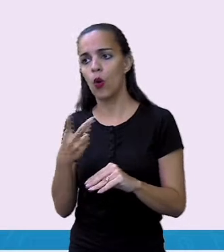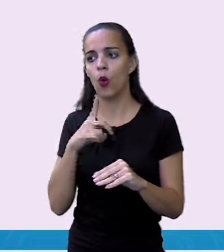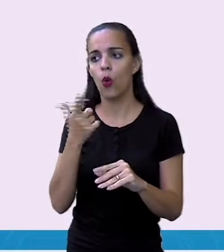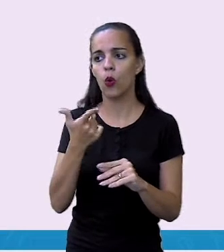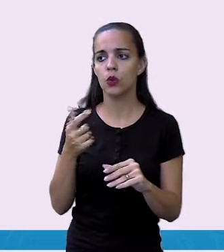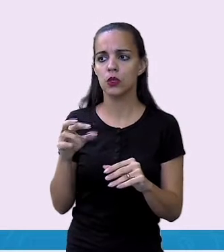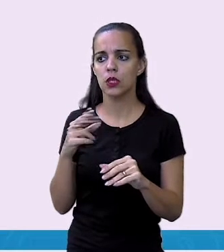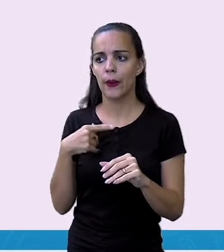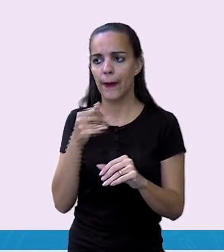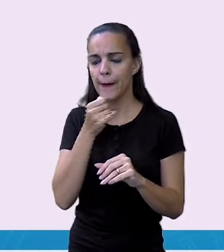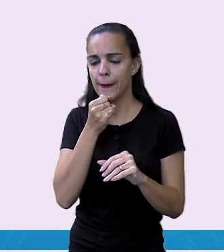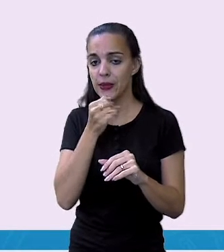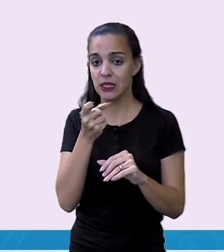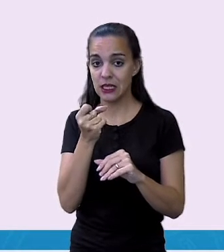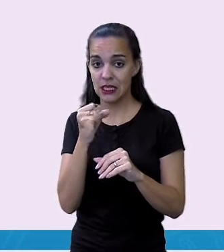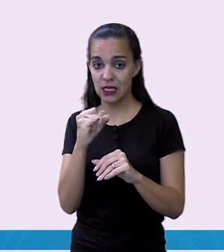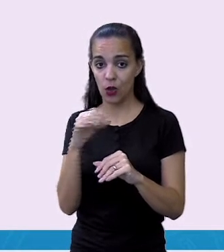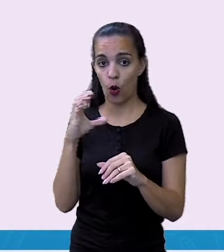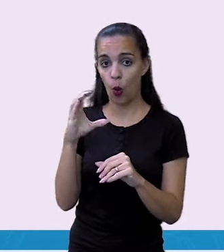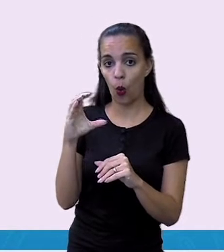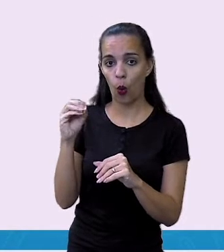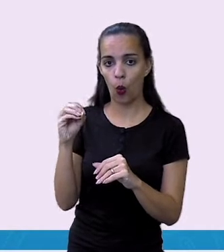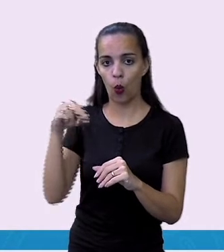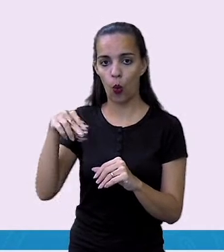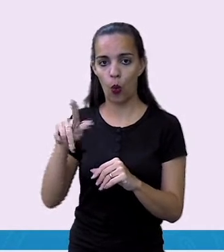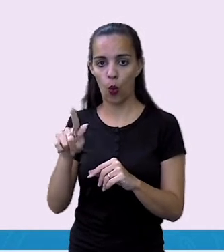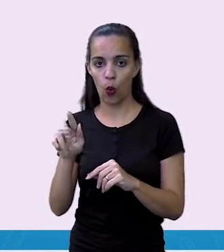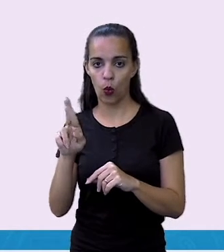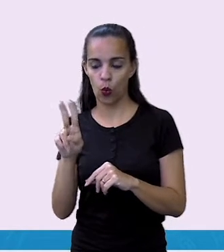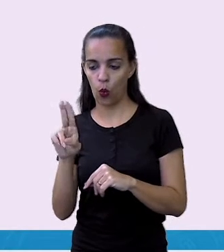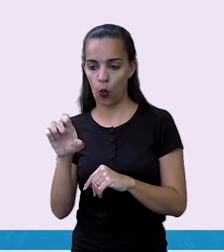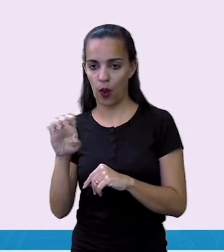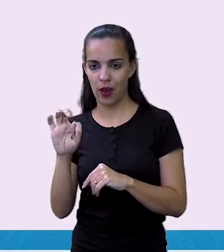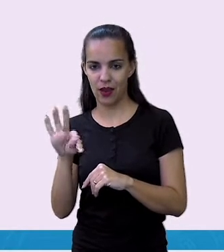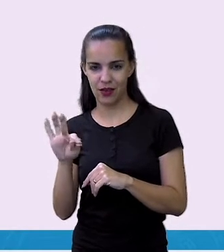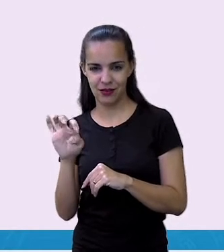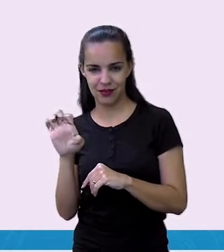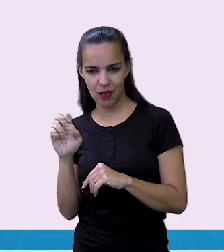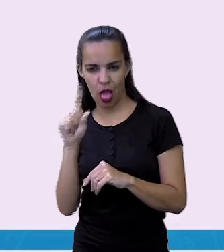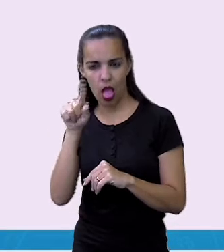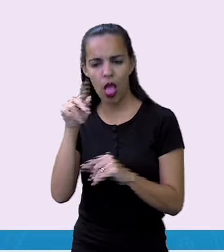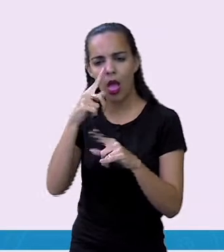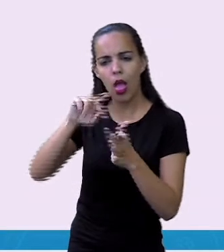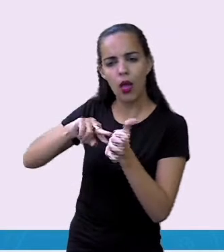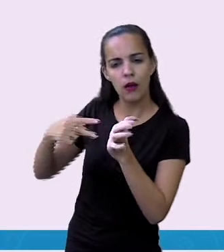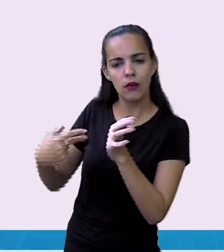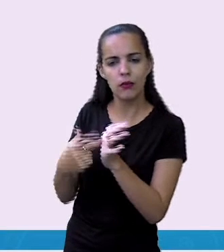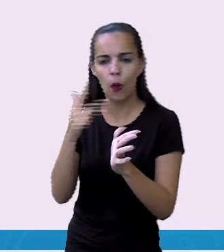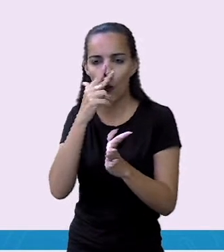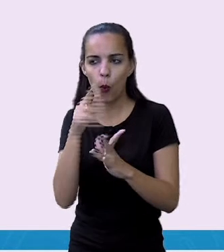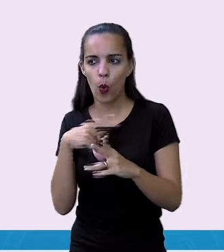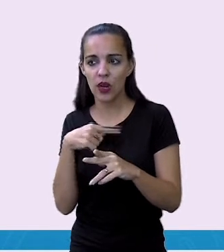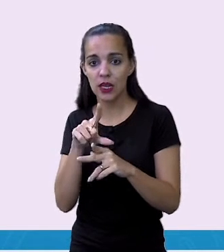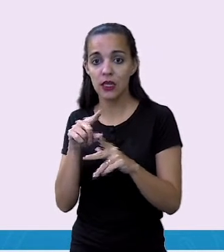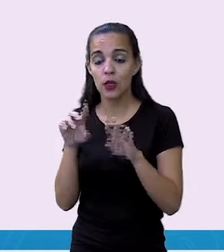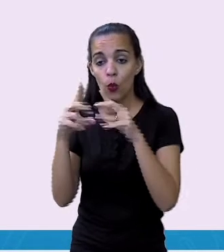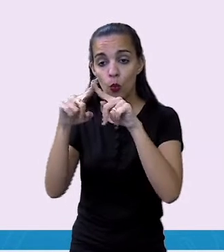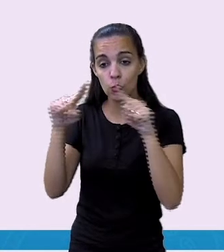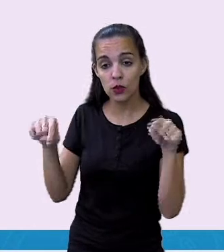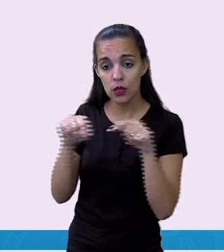e ângulos iguais, ok? Vamos ficar atento a essa diferença. Agora, nós